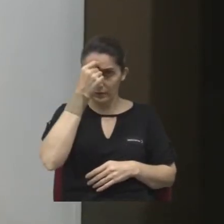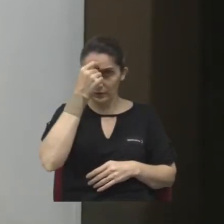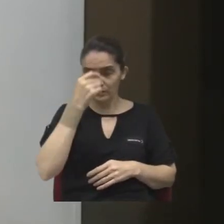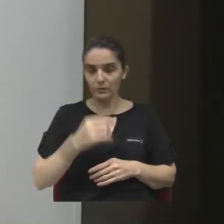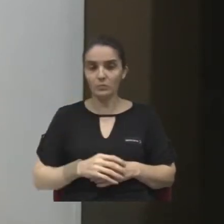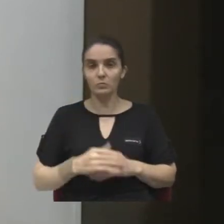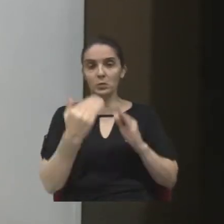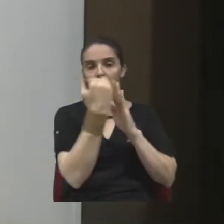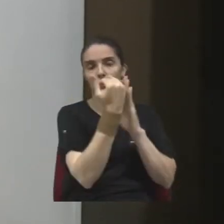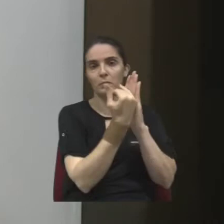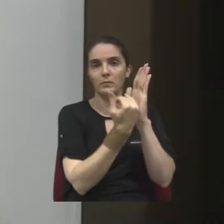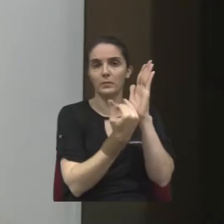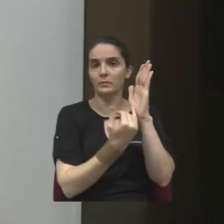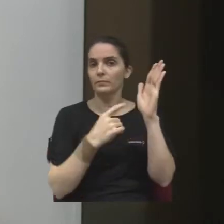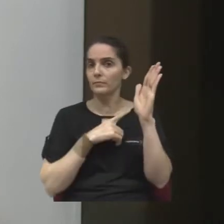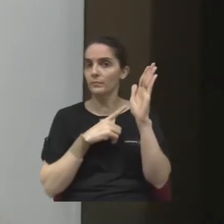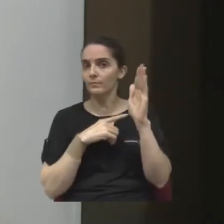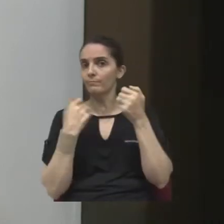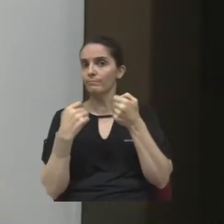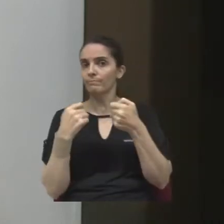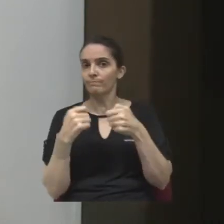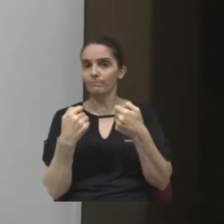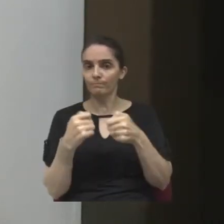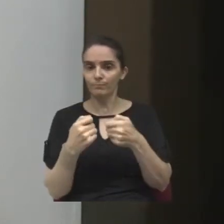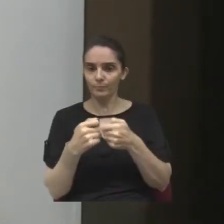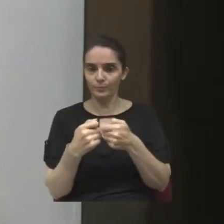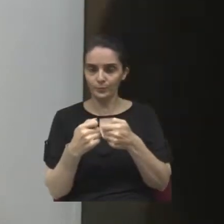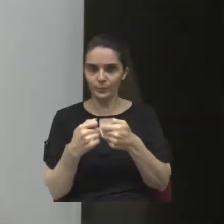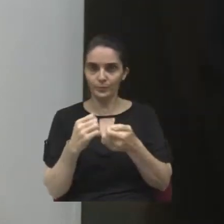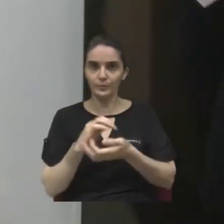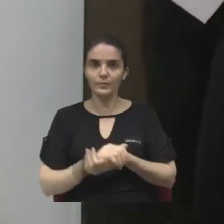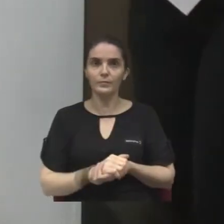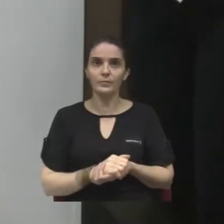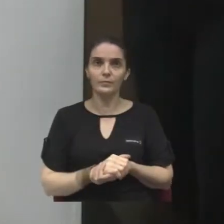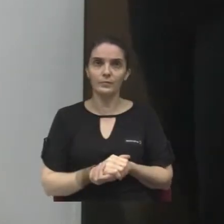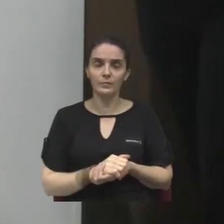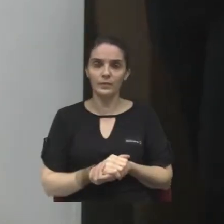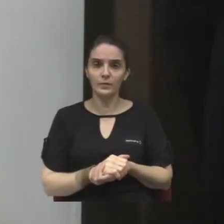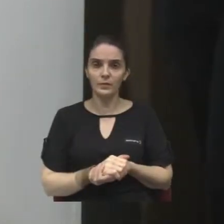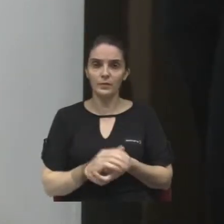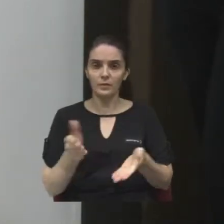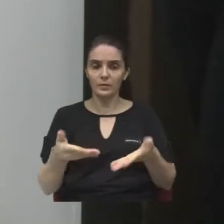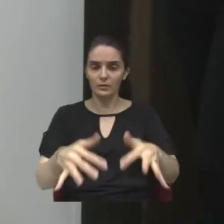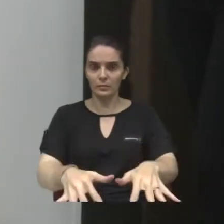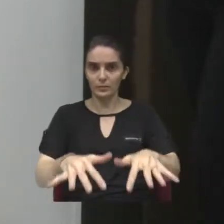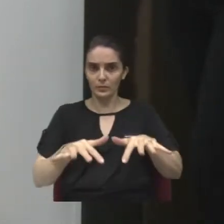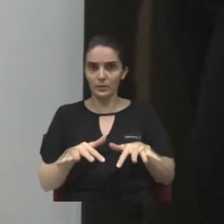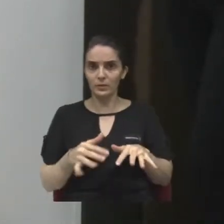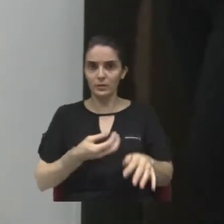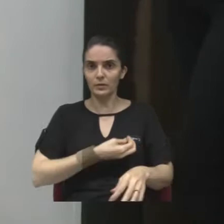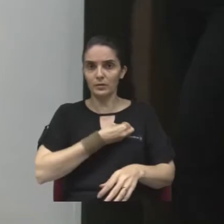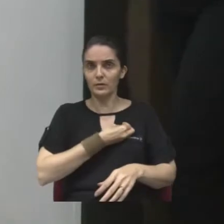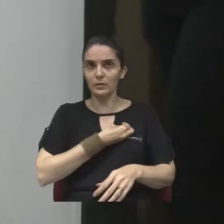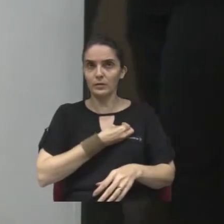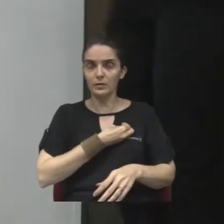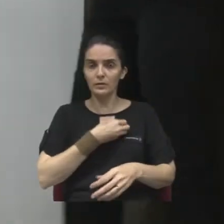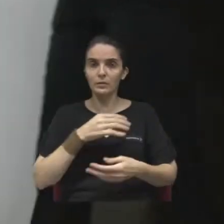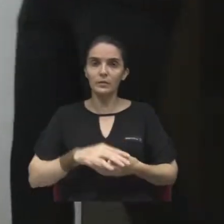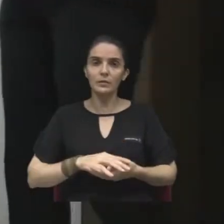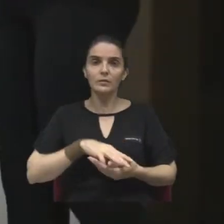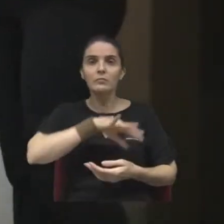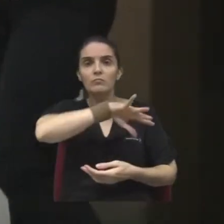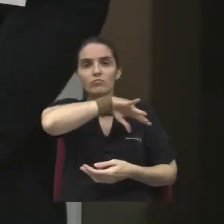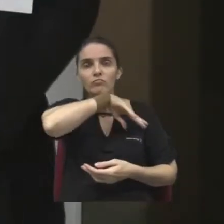lá. Acho interessante dizer aqui nesse plenário que, referente ao zoológico, nós temos